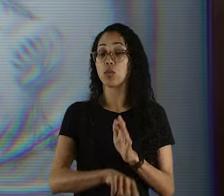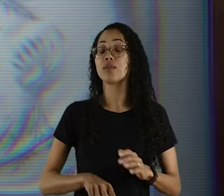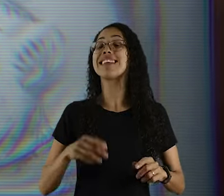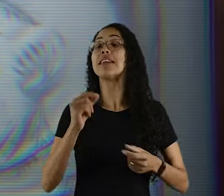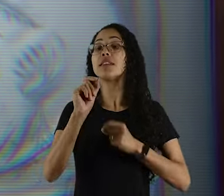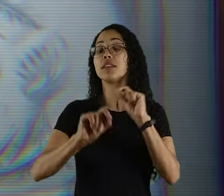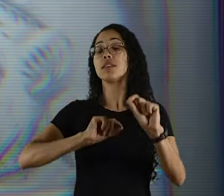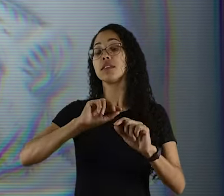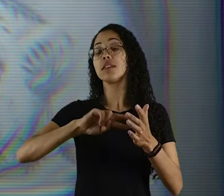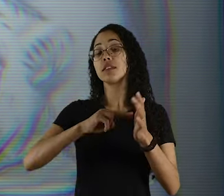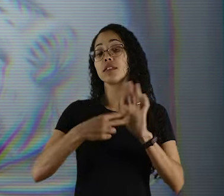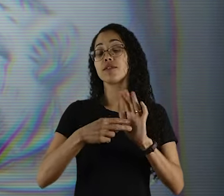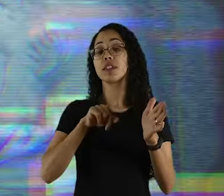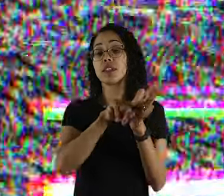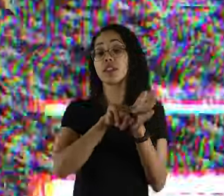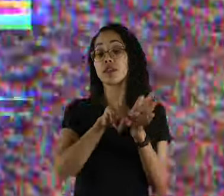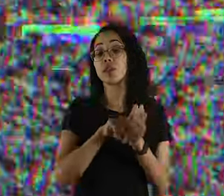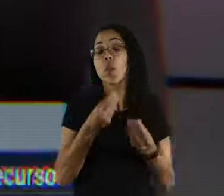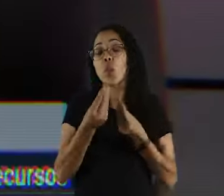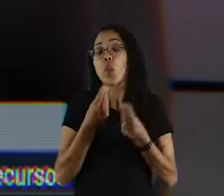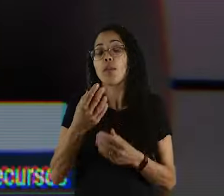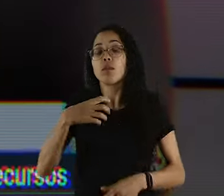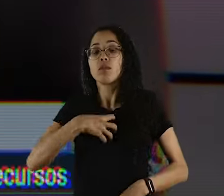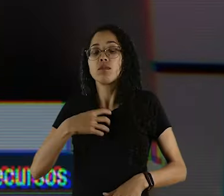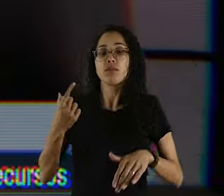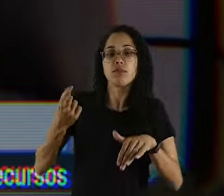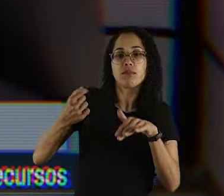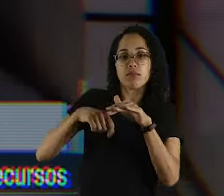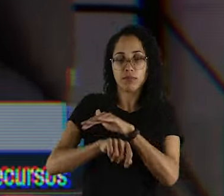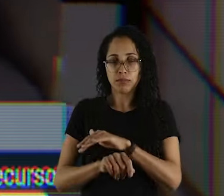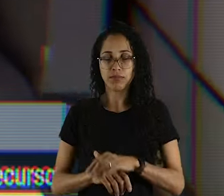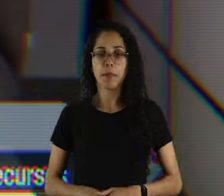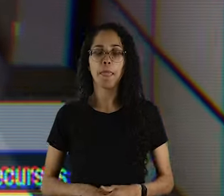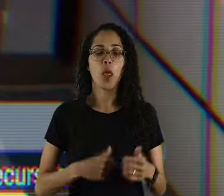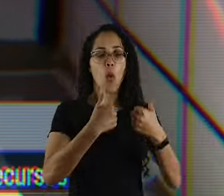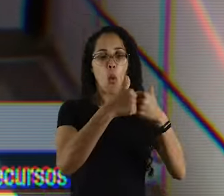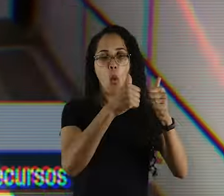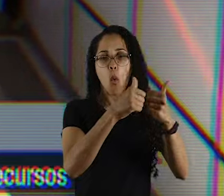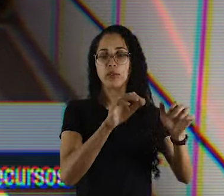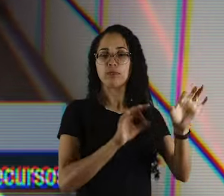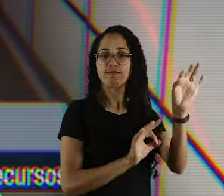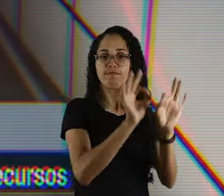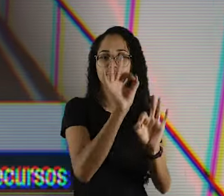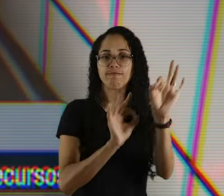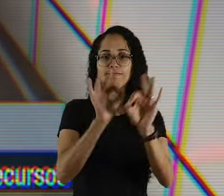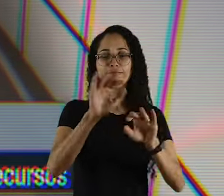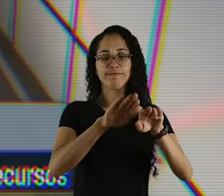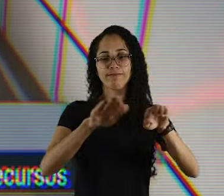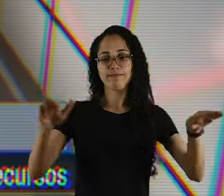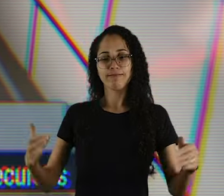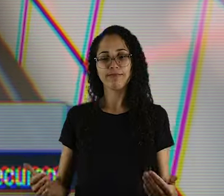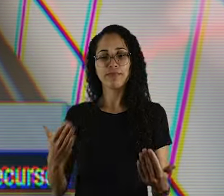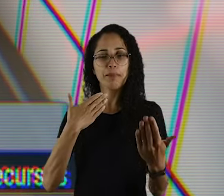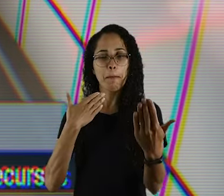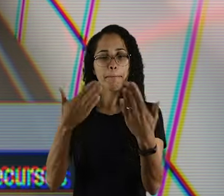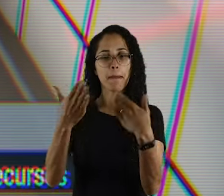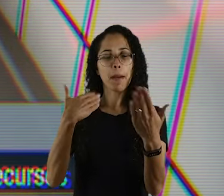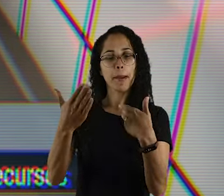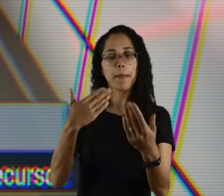de brasileiros com investimentos. A ideia do ônibus é criar uma atmosfera favorável para que os bate-papos